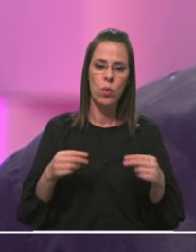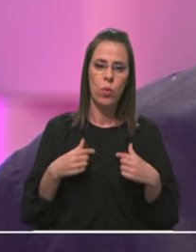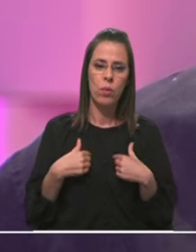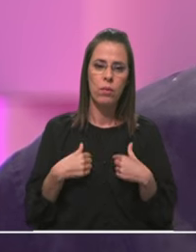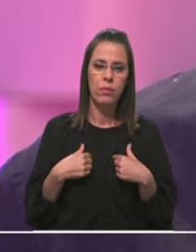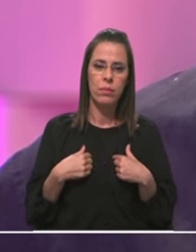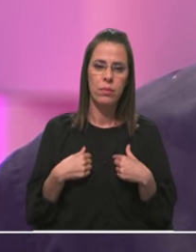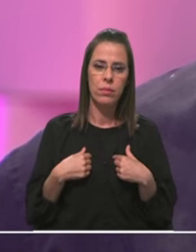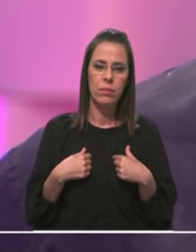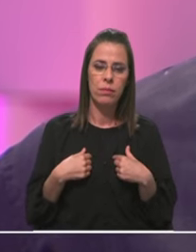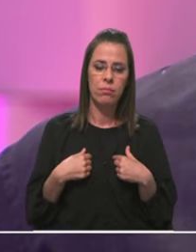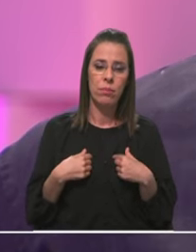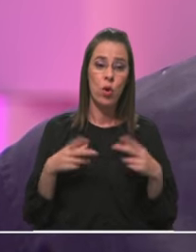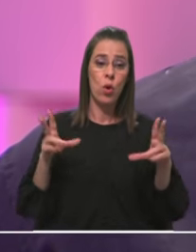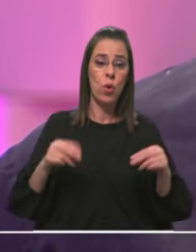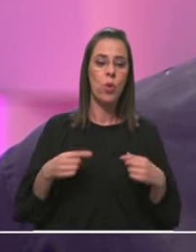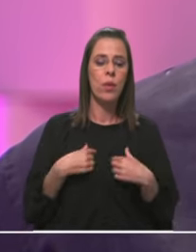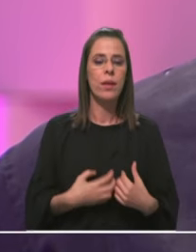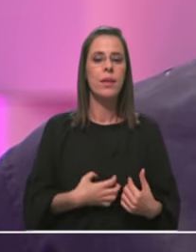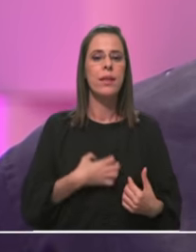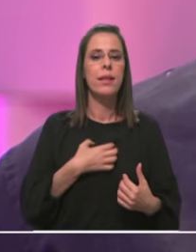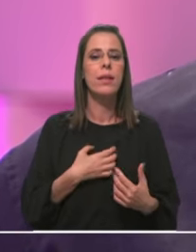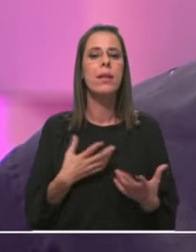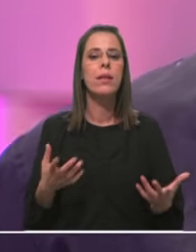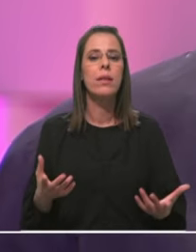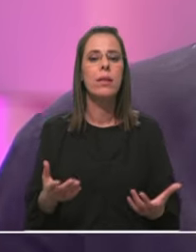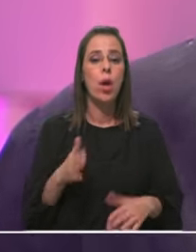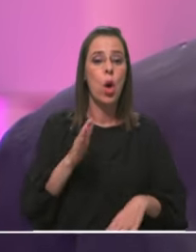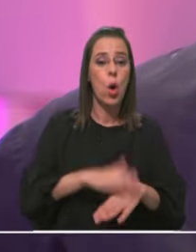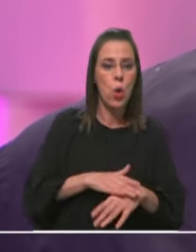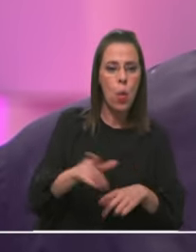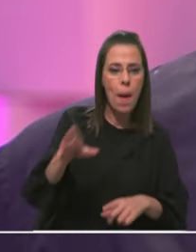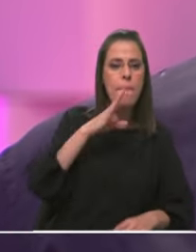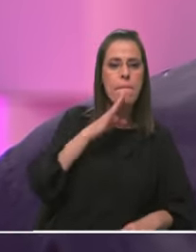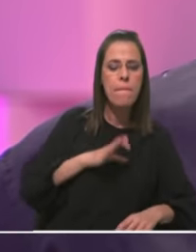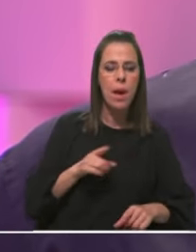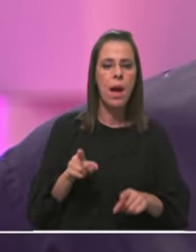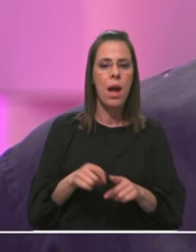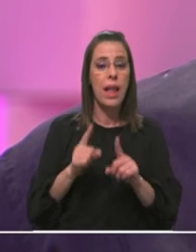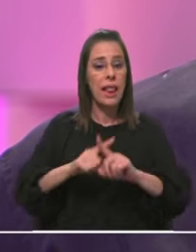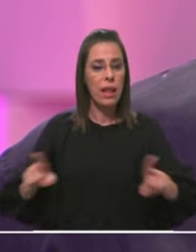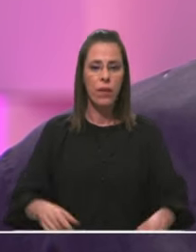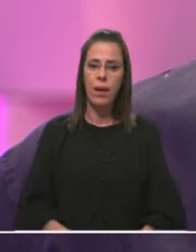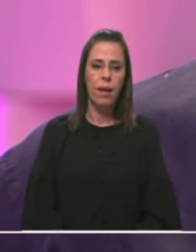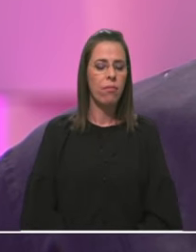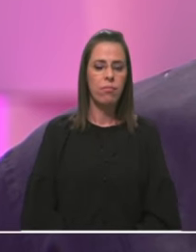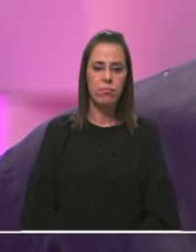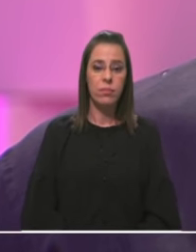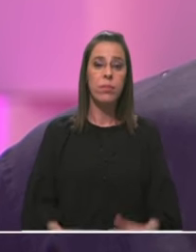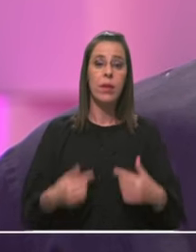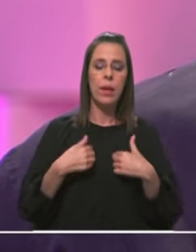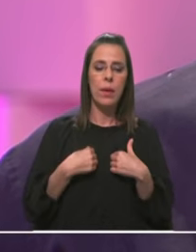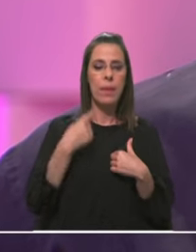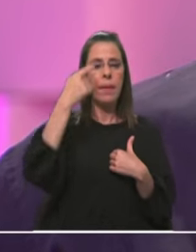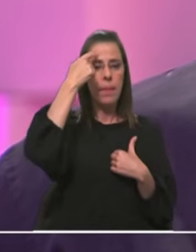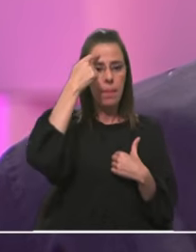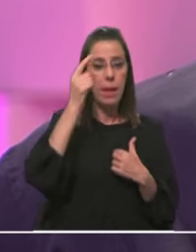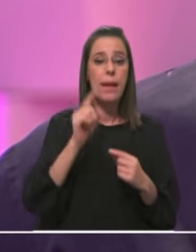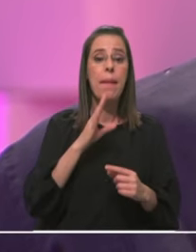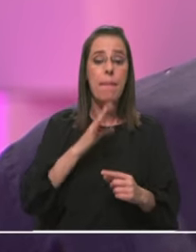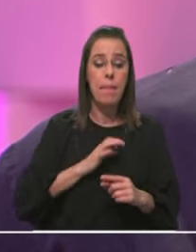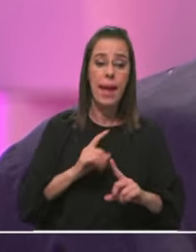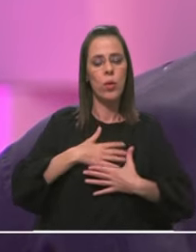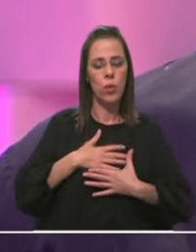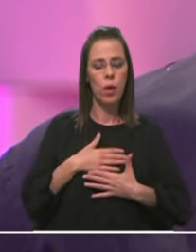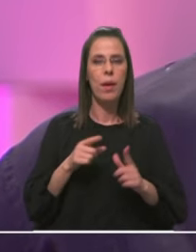tipo de de sensação de de culpar a minha mãe por ela ser diferente aliás eu sempre pensei assim a minha mãe